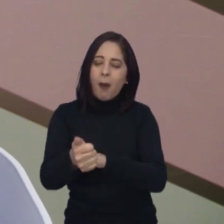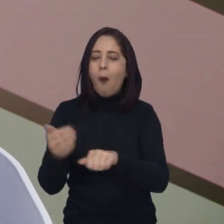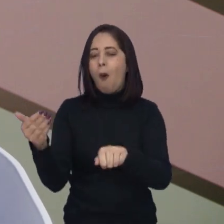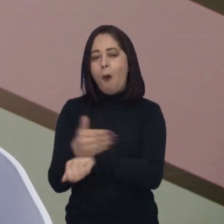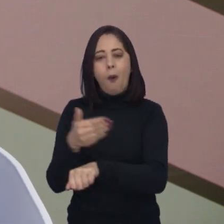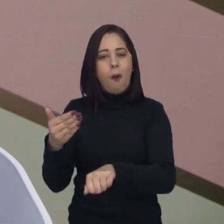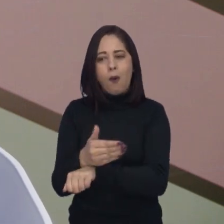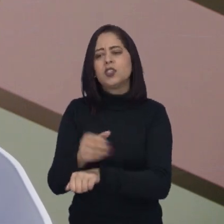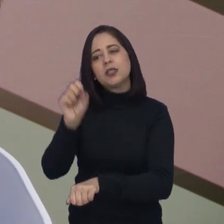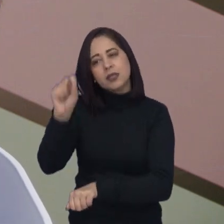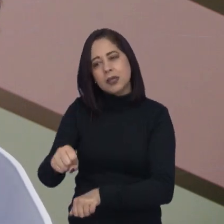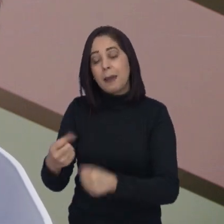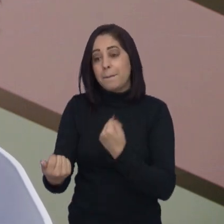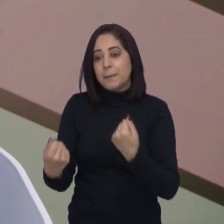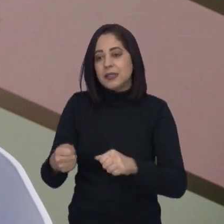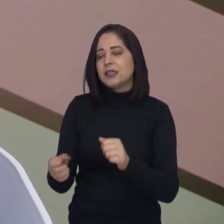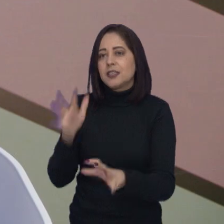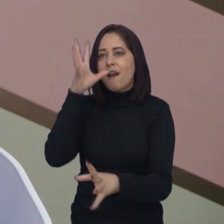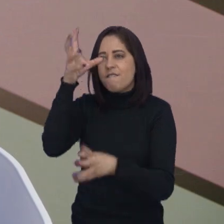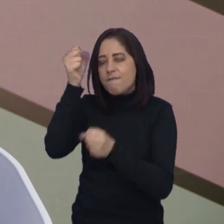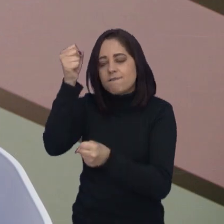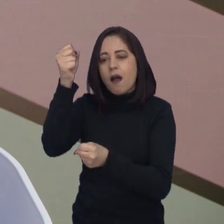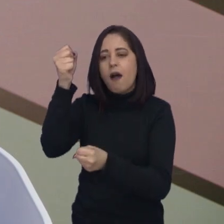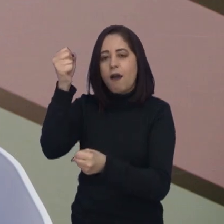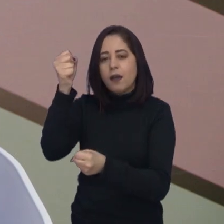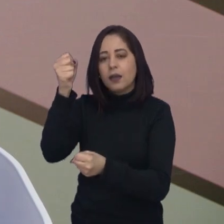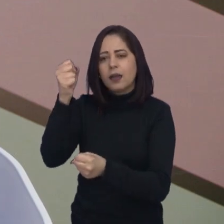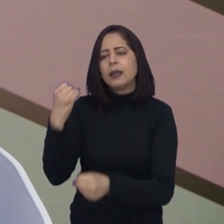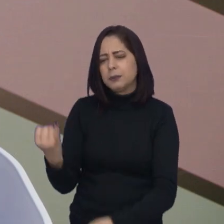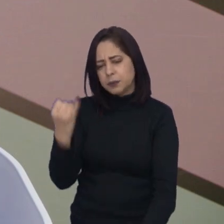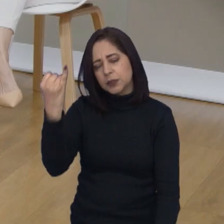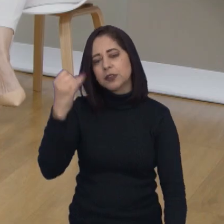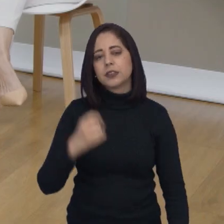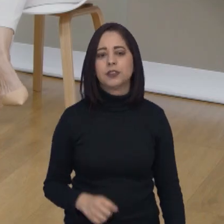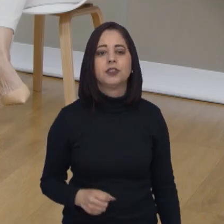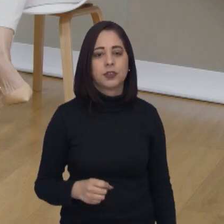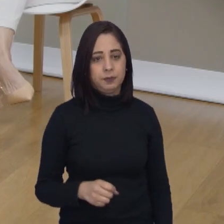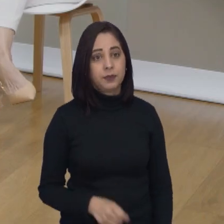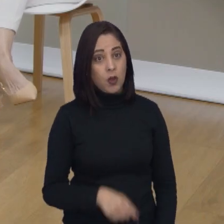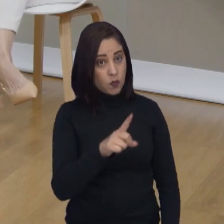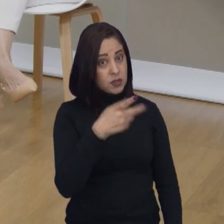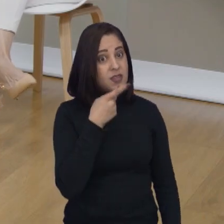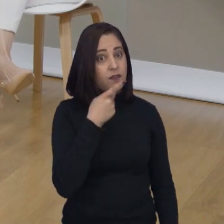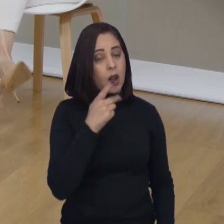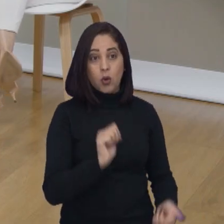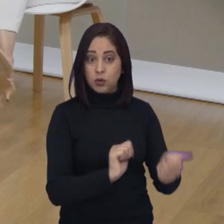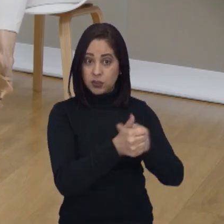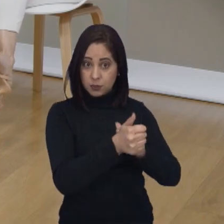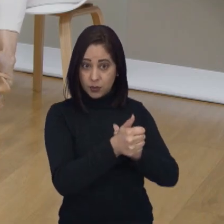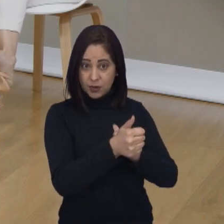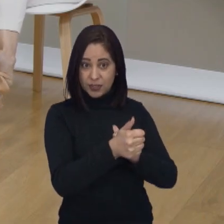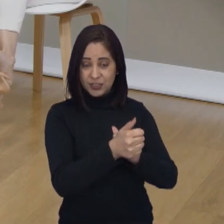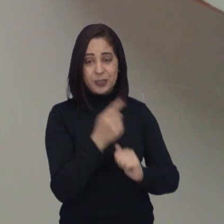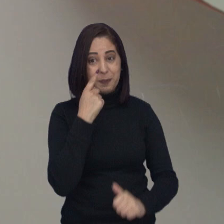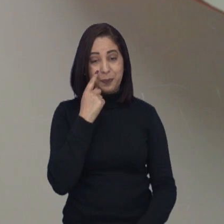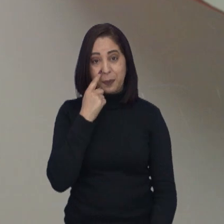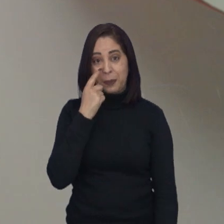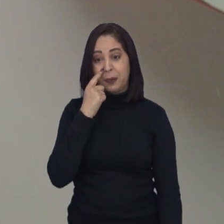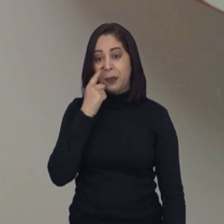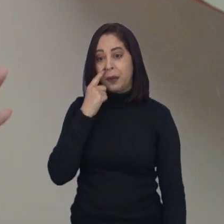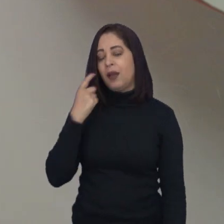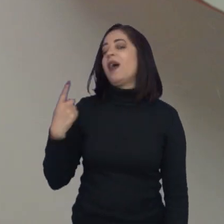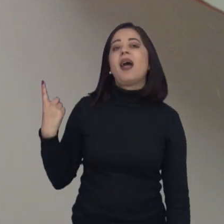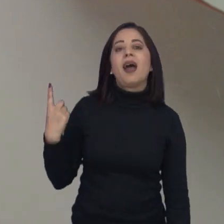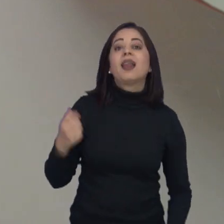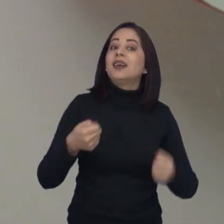que trabalhar a alma, ter fé, né? Isso tudo é muito importante. Já que você falou do esporte, a Vitilinda, nos bastidores, ela contou pra